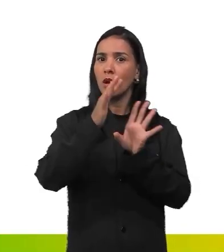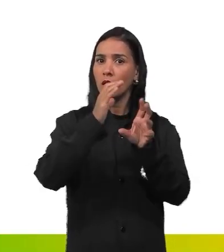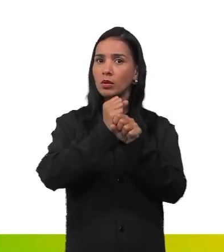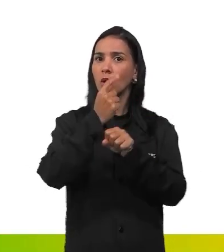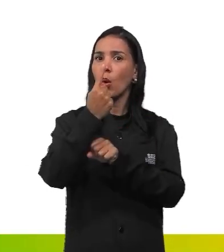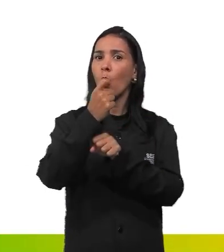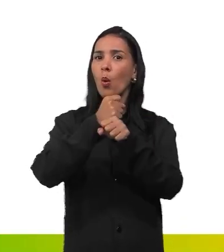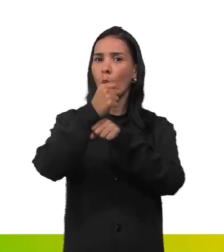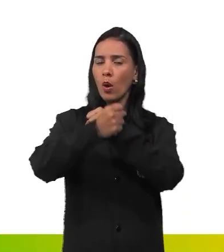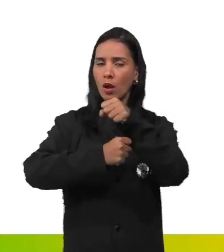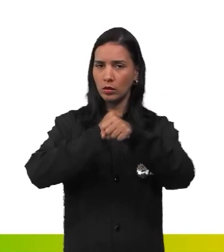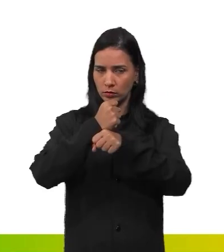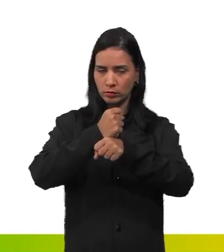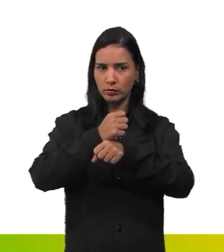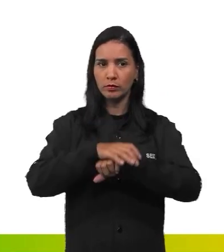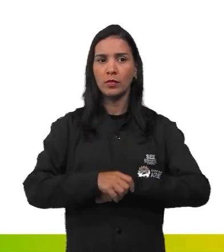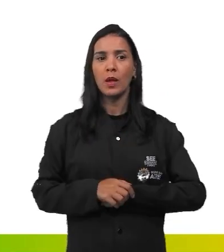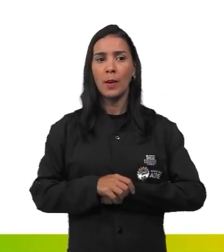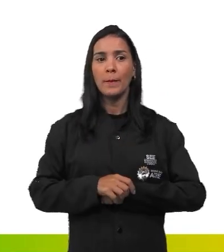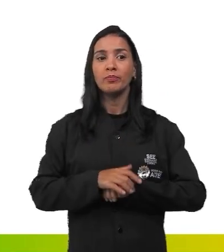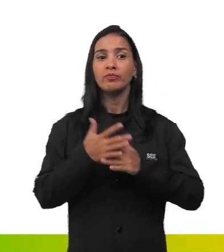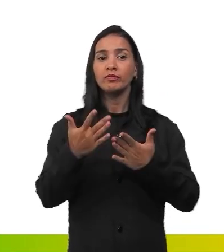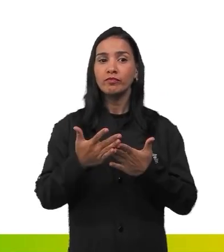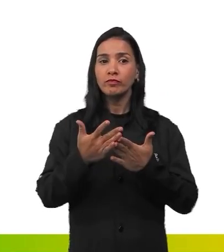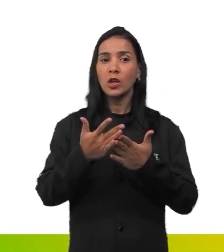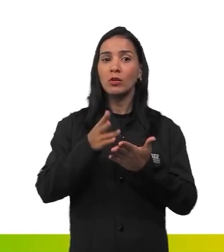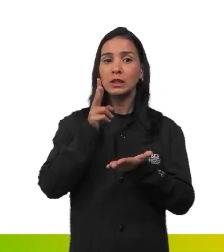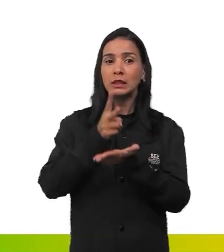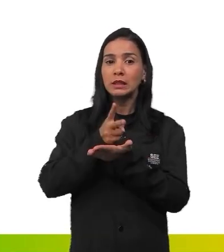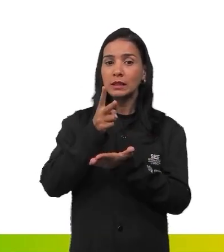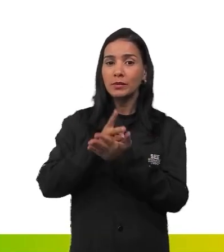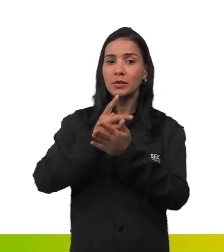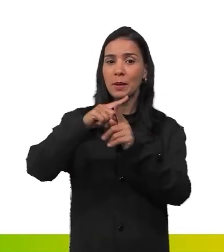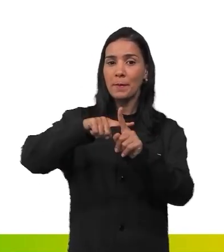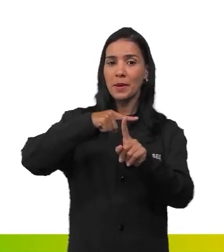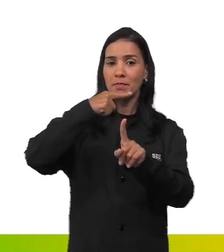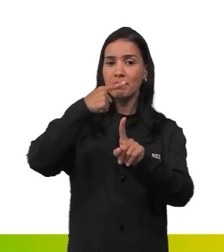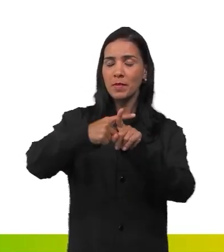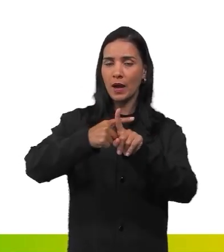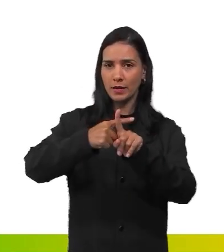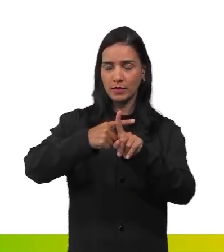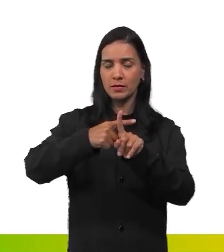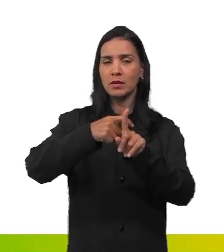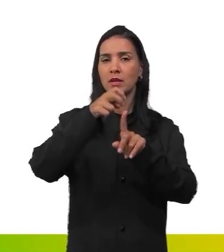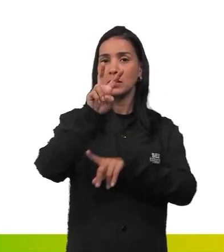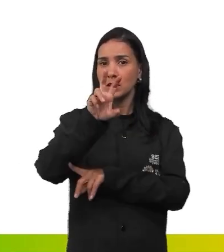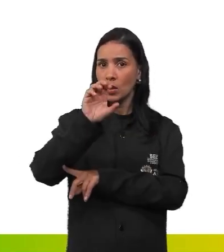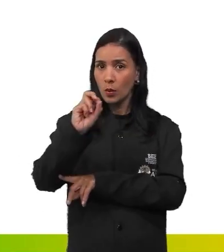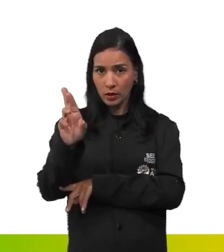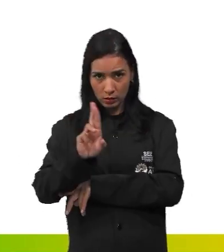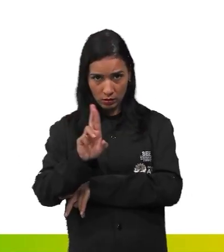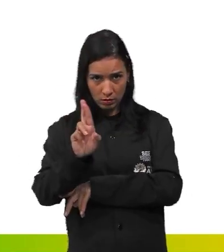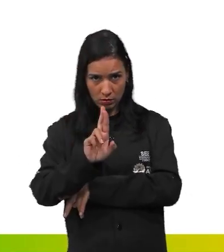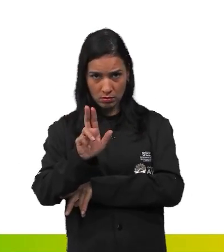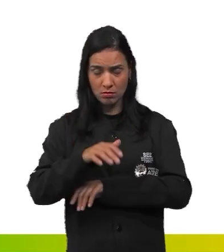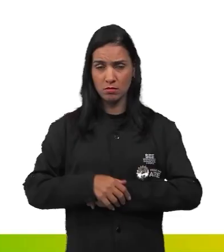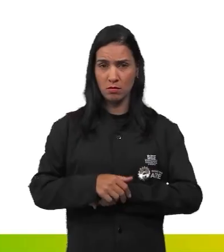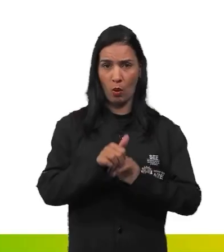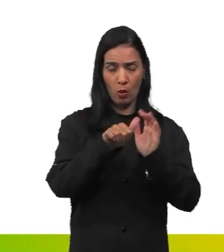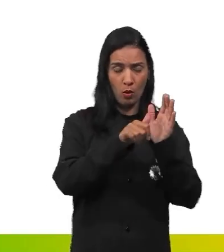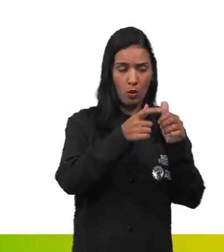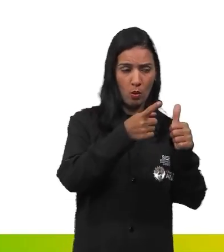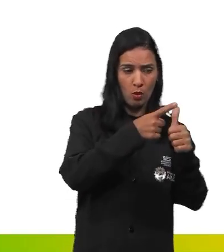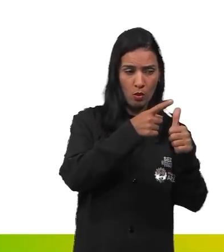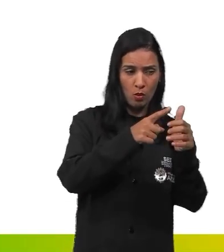R$500, e a cada mês o valor do aporte aumenta R$50. Ou seja, no primeiro mês